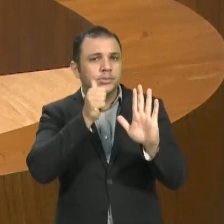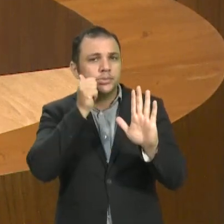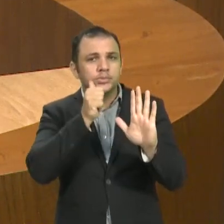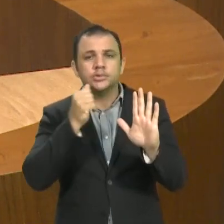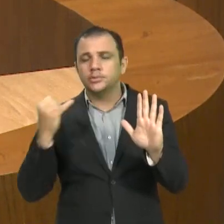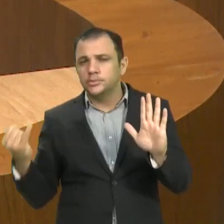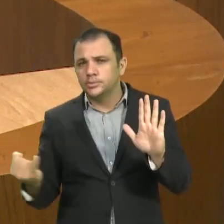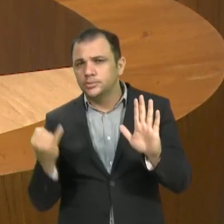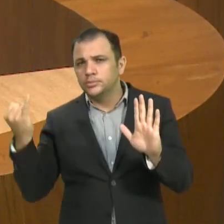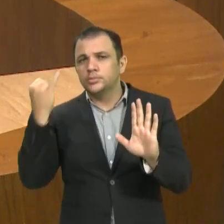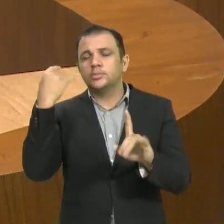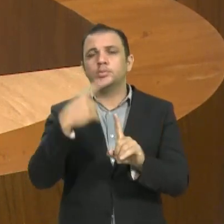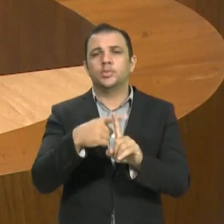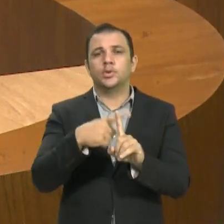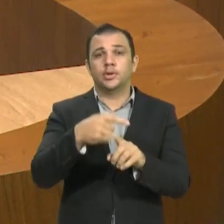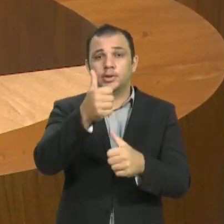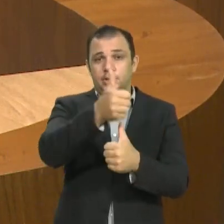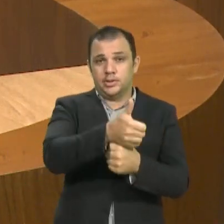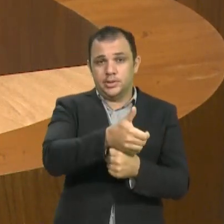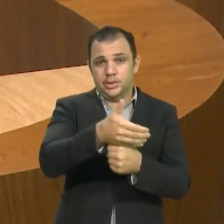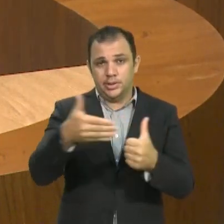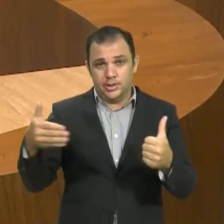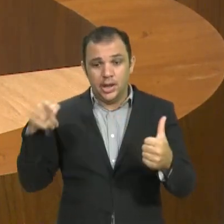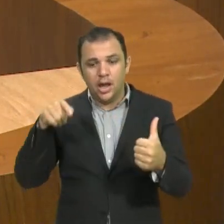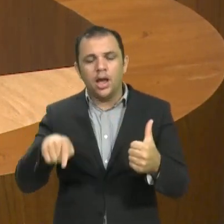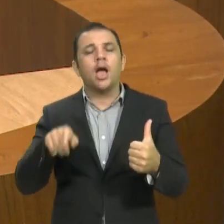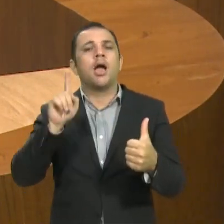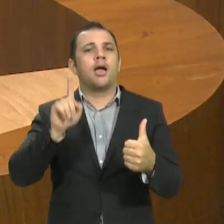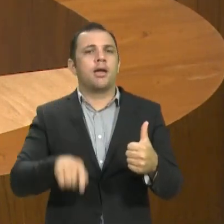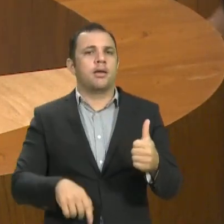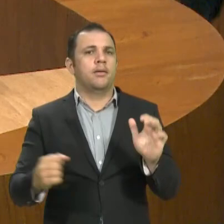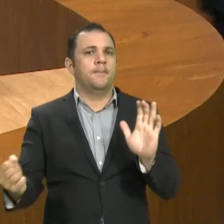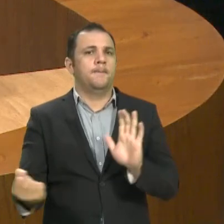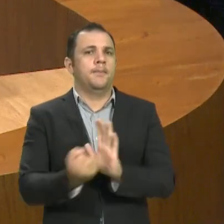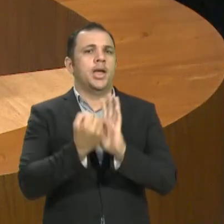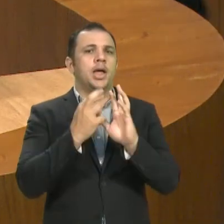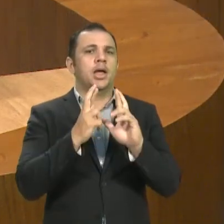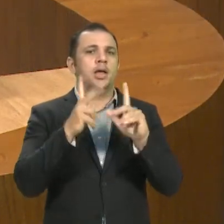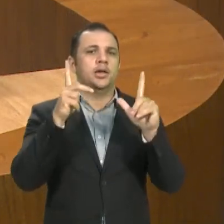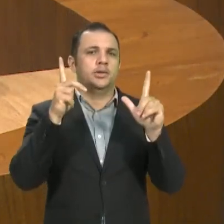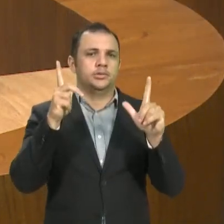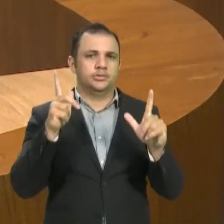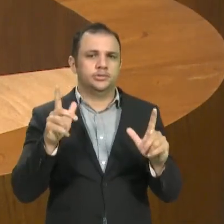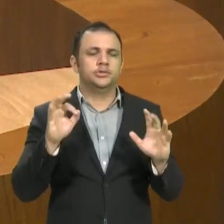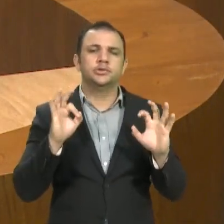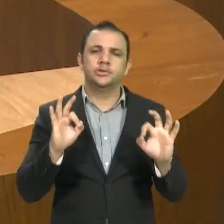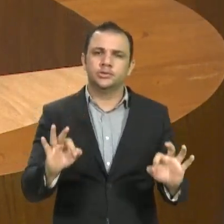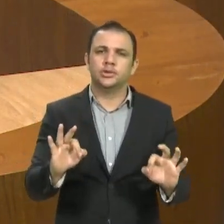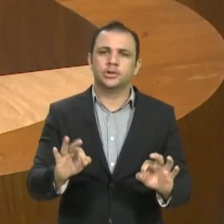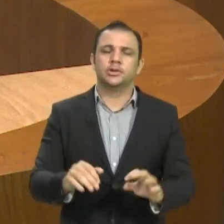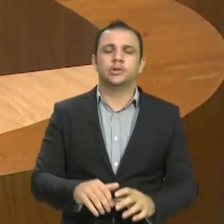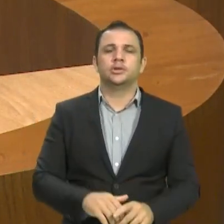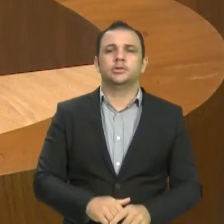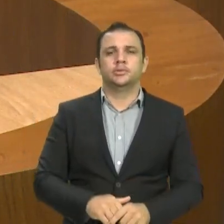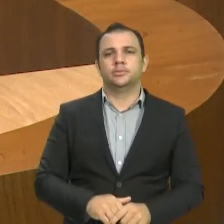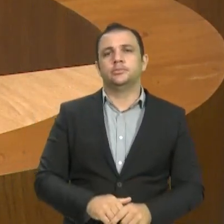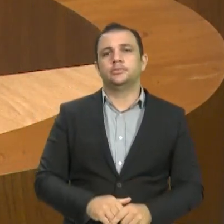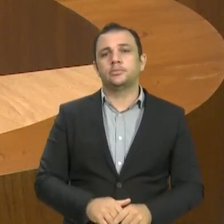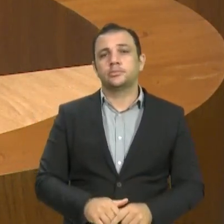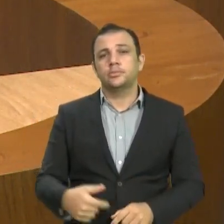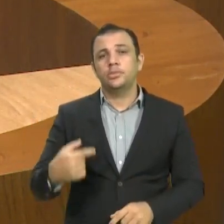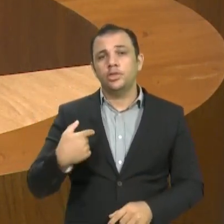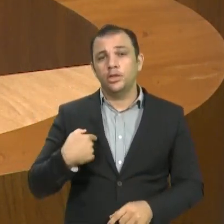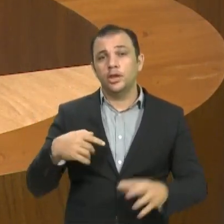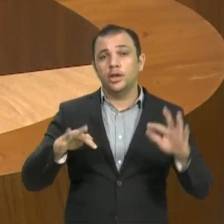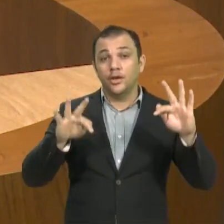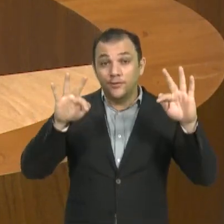diferença nessa legislatura, eu tenho certeza disso. E para finalizar as minhas palavras, queria também dizer